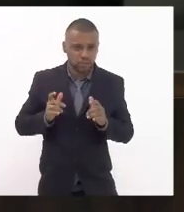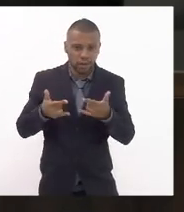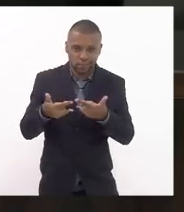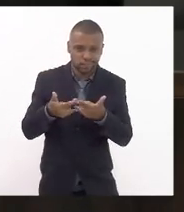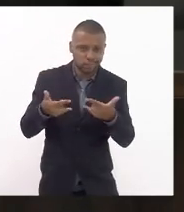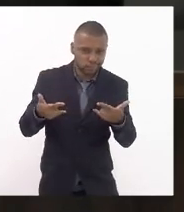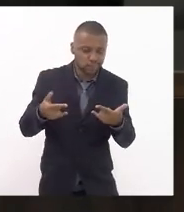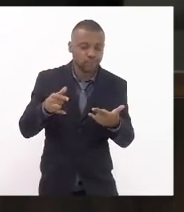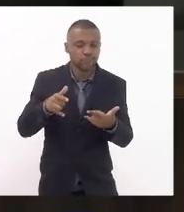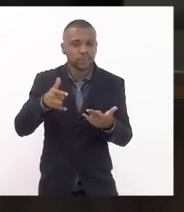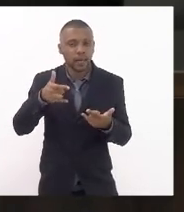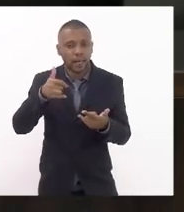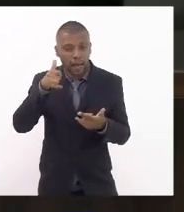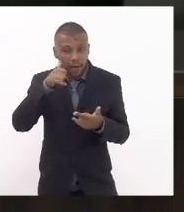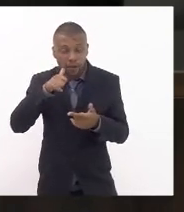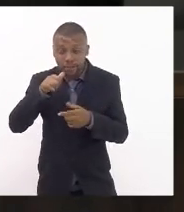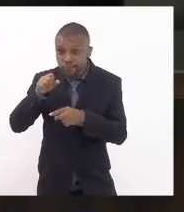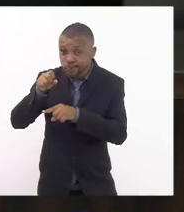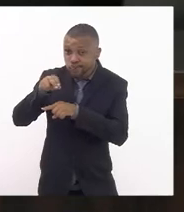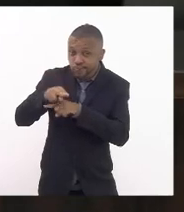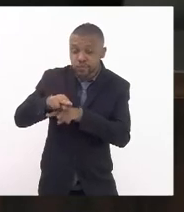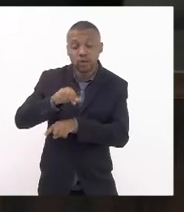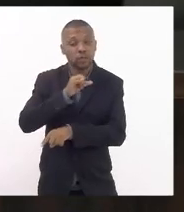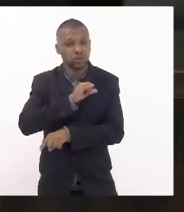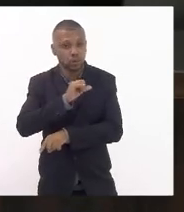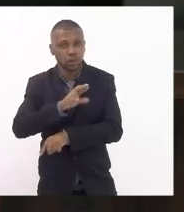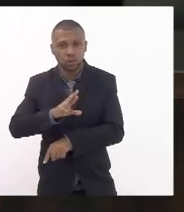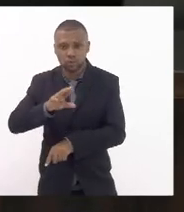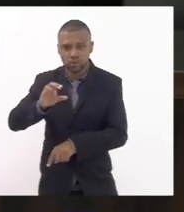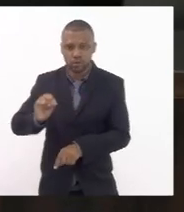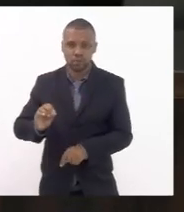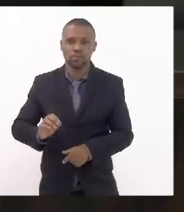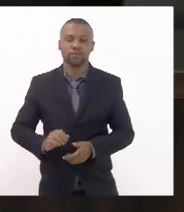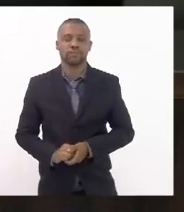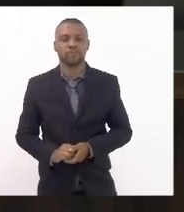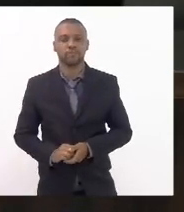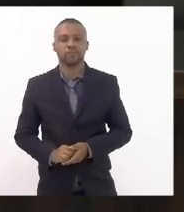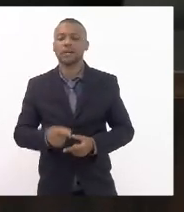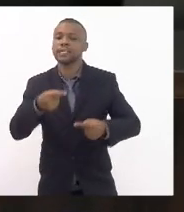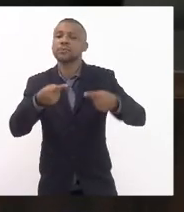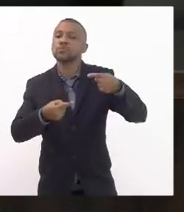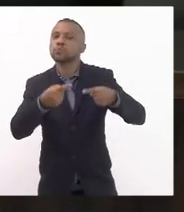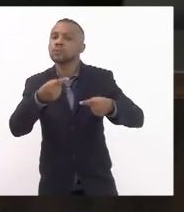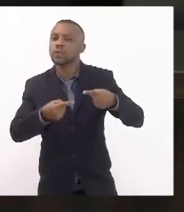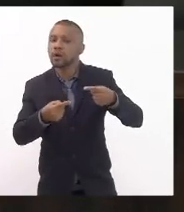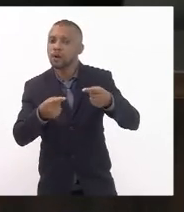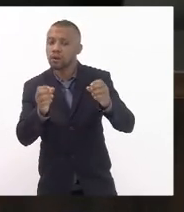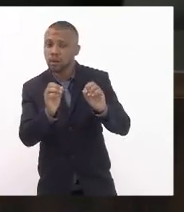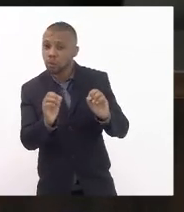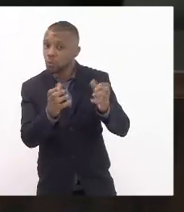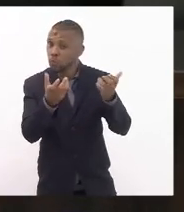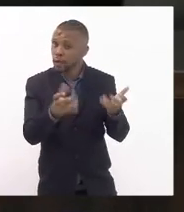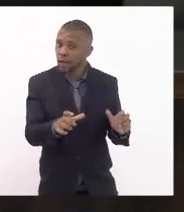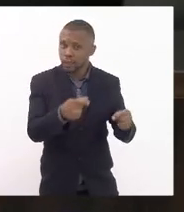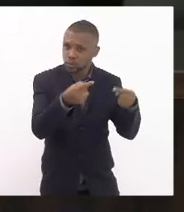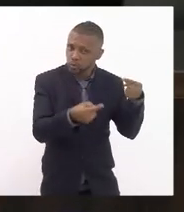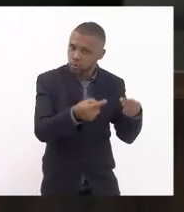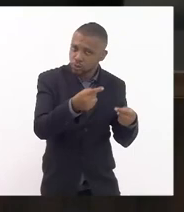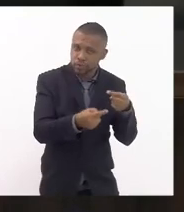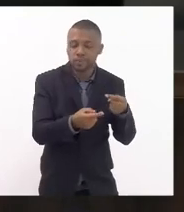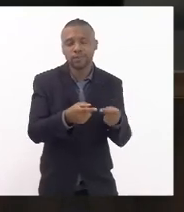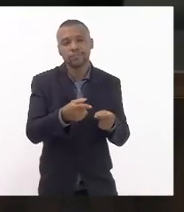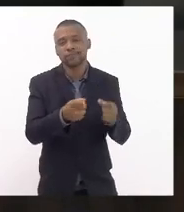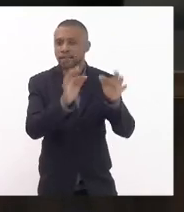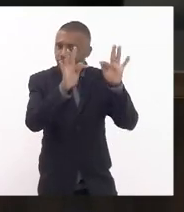para ingressos no Estado do Rio de Janeiro. Em discussão, não havendo quem queira discutir, encerrada a discussão. Tem duas